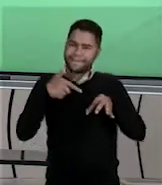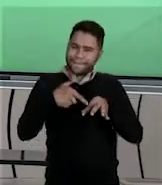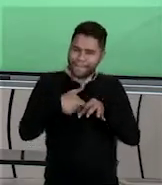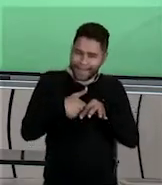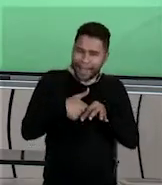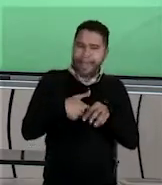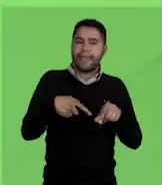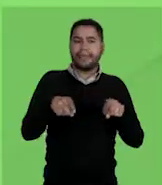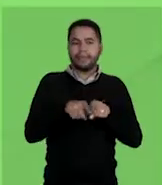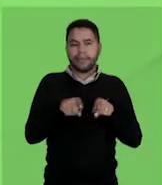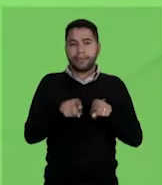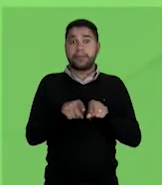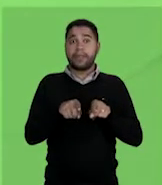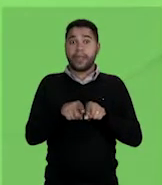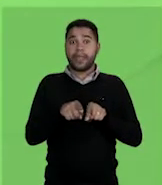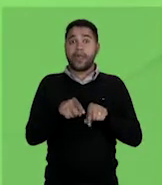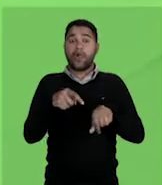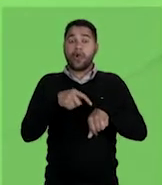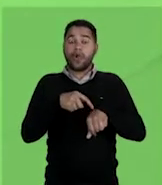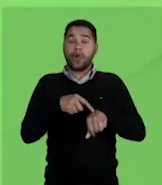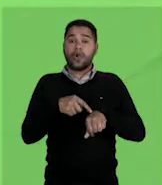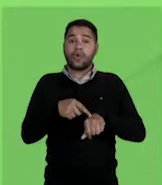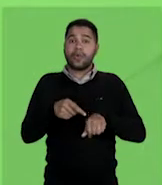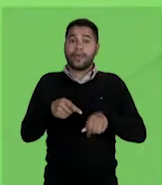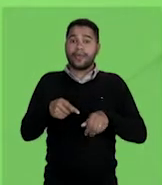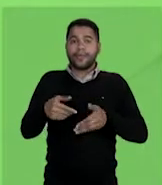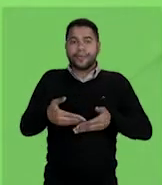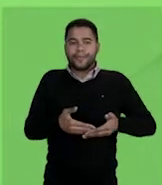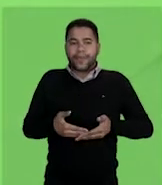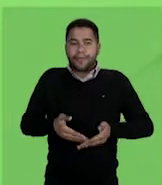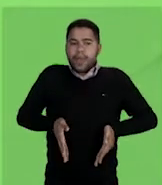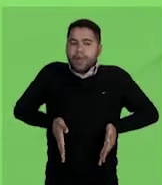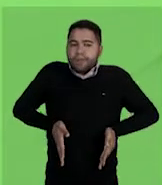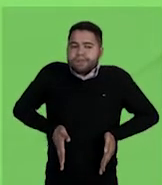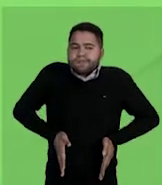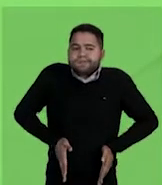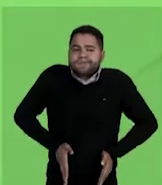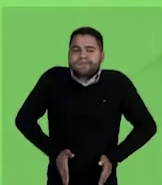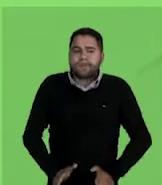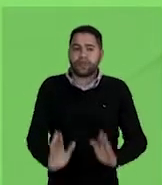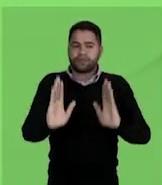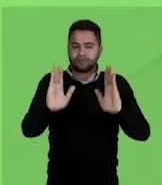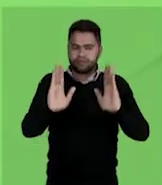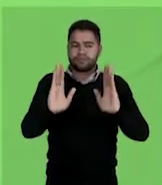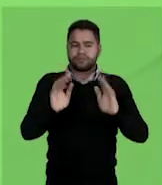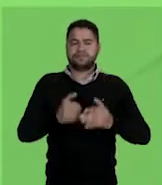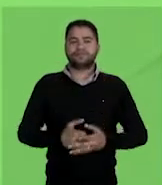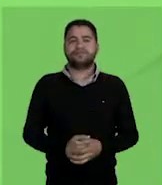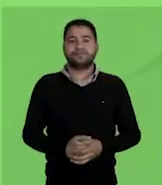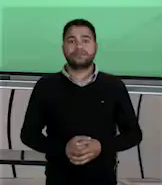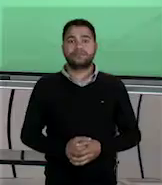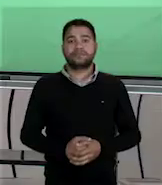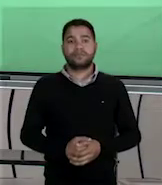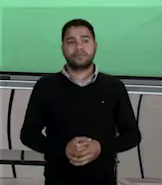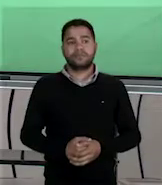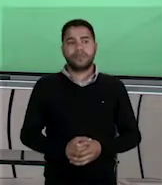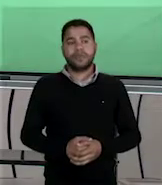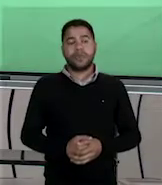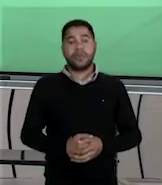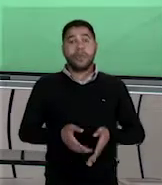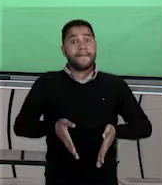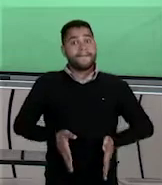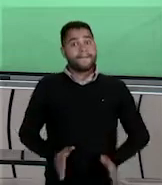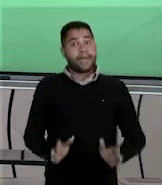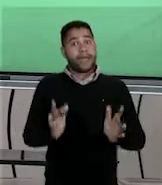o canal por onde o bebê sai no útero no momento do parto até o exterior. No caso, gente, de